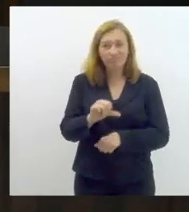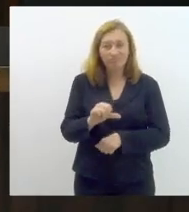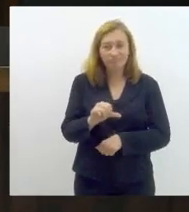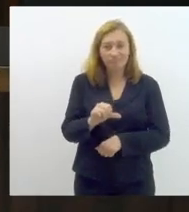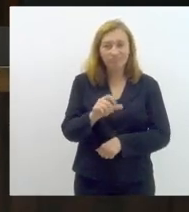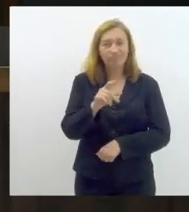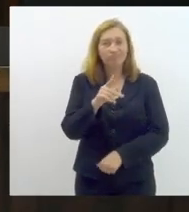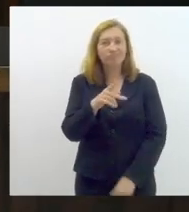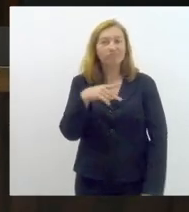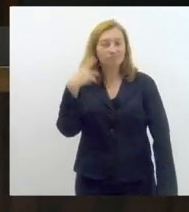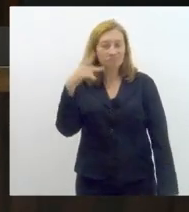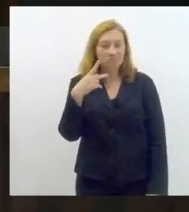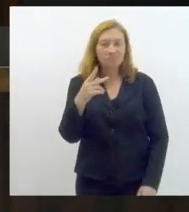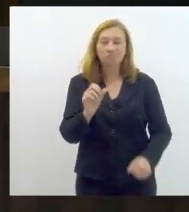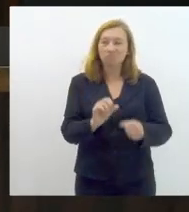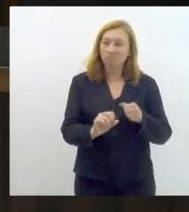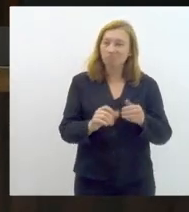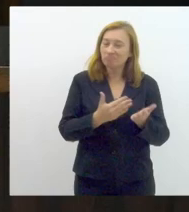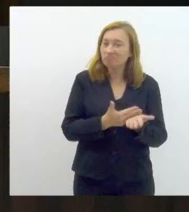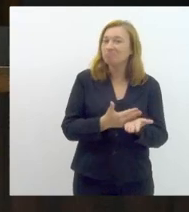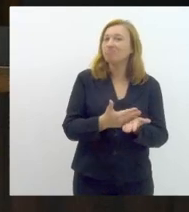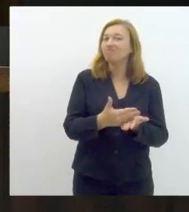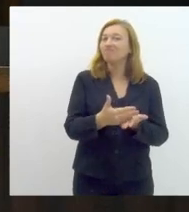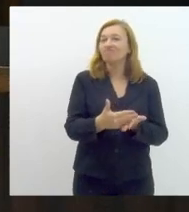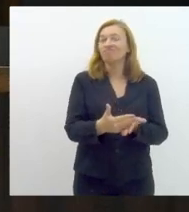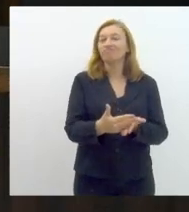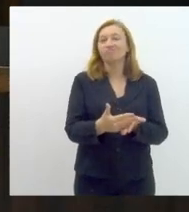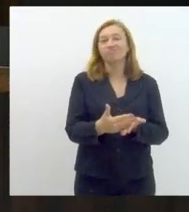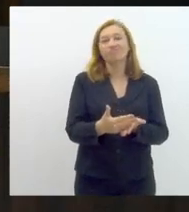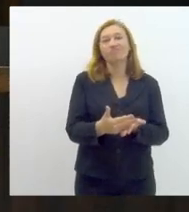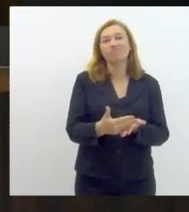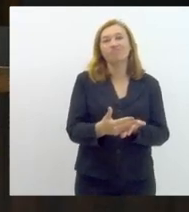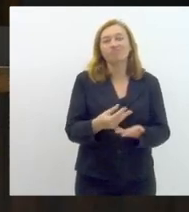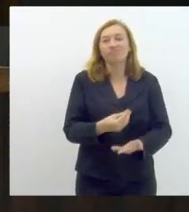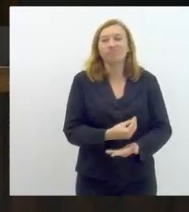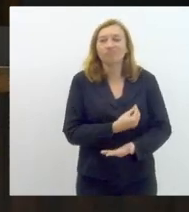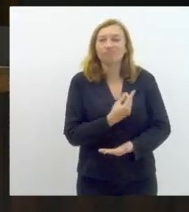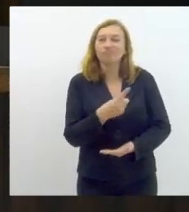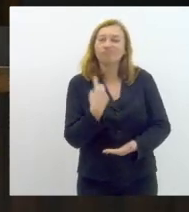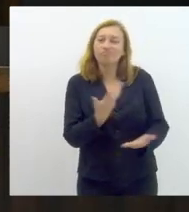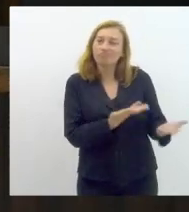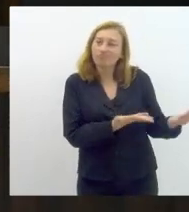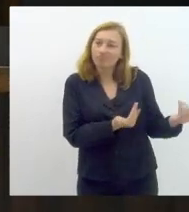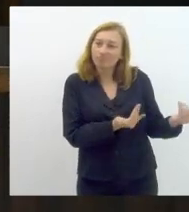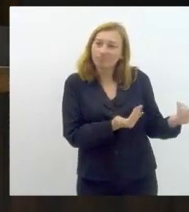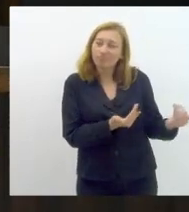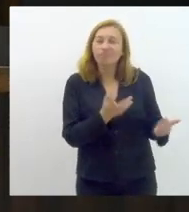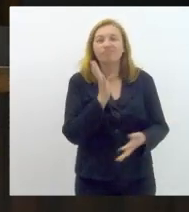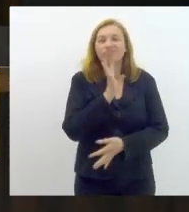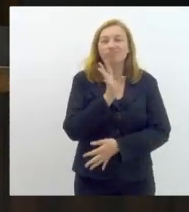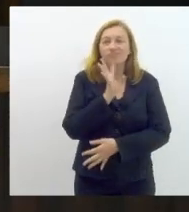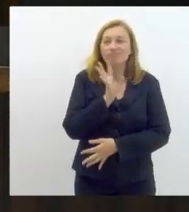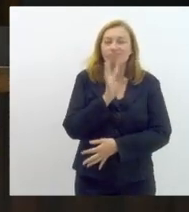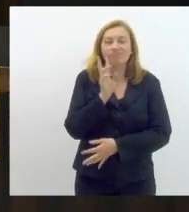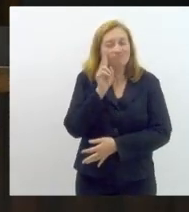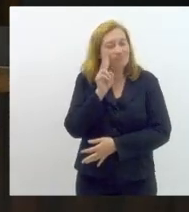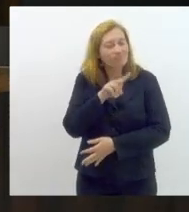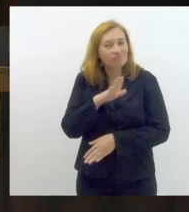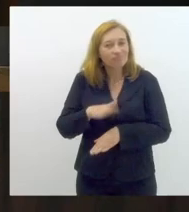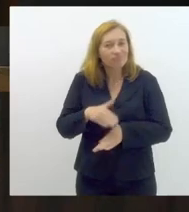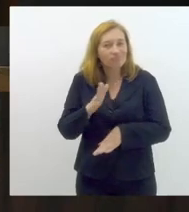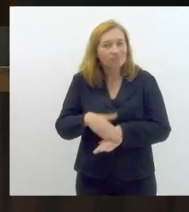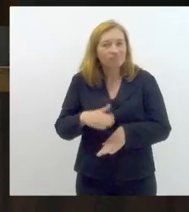Juvenil, que esse projeto pode fazer desde o seu início na vida da nossa juventude. É bacana ver a gente cada vez mais